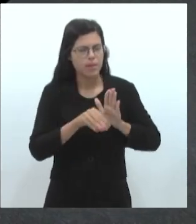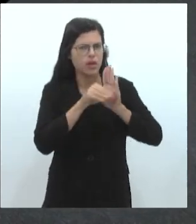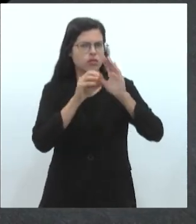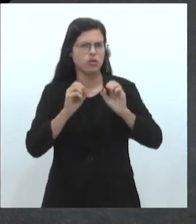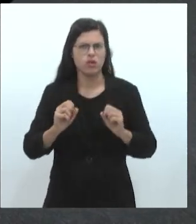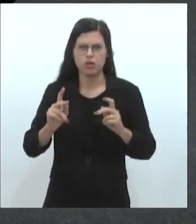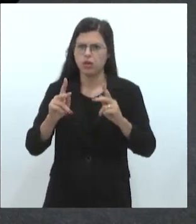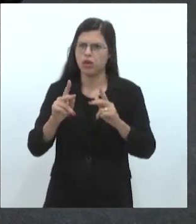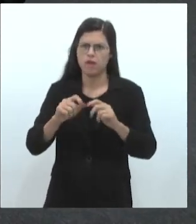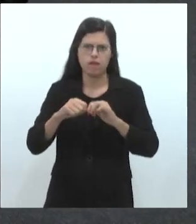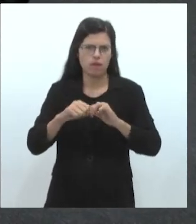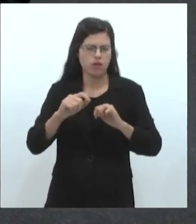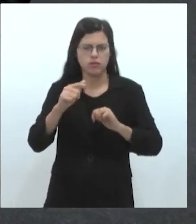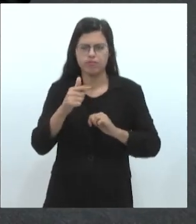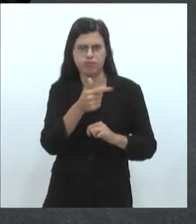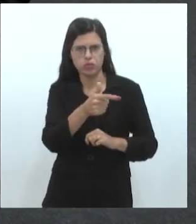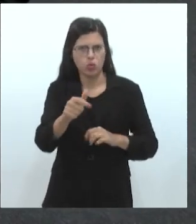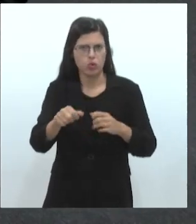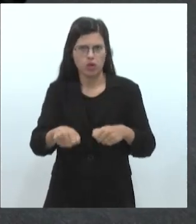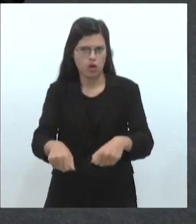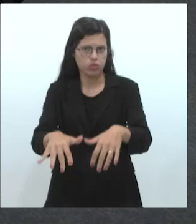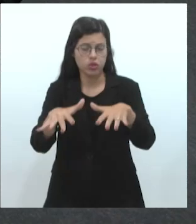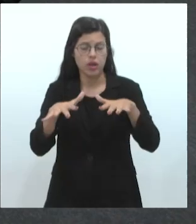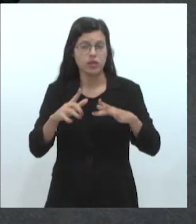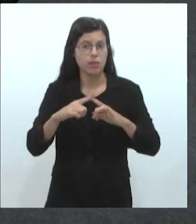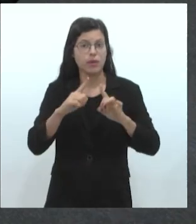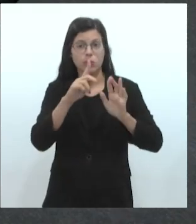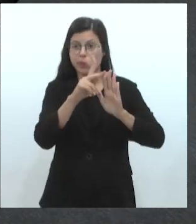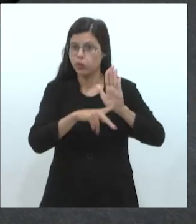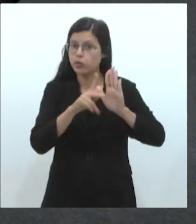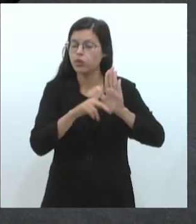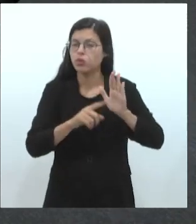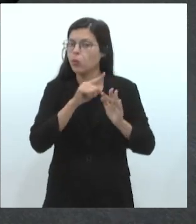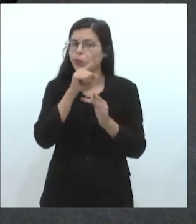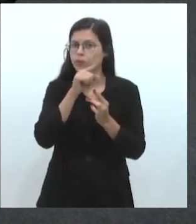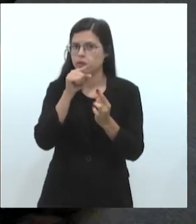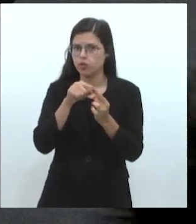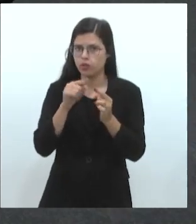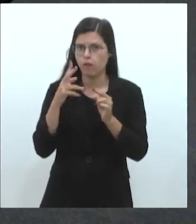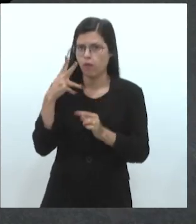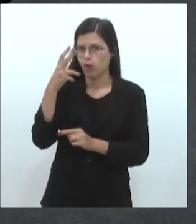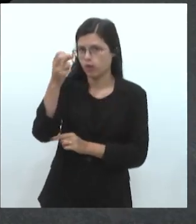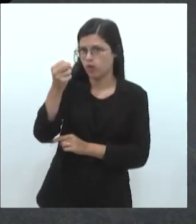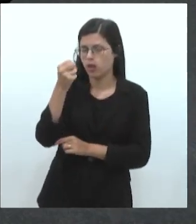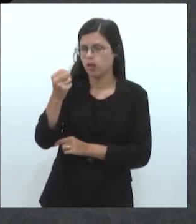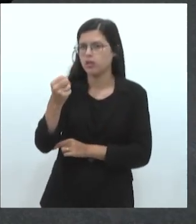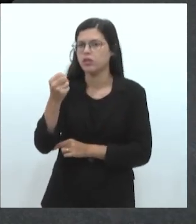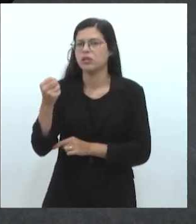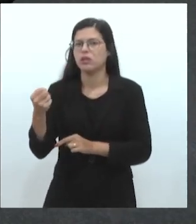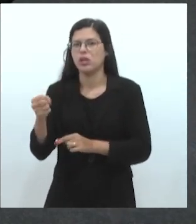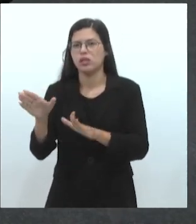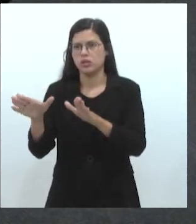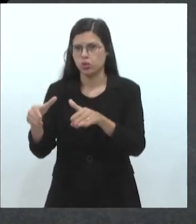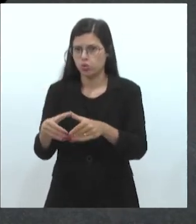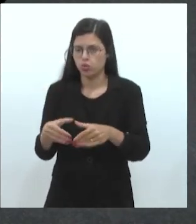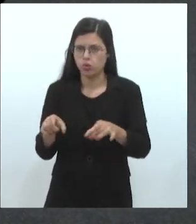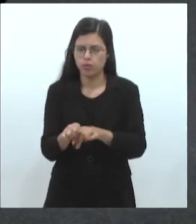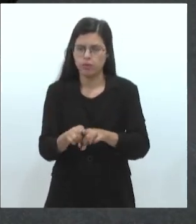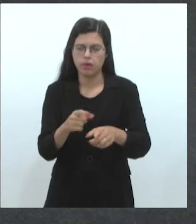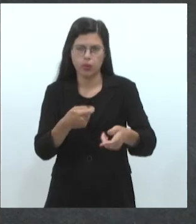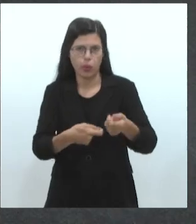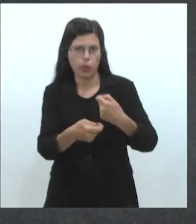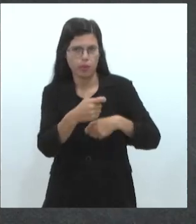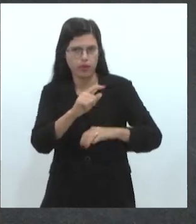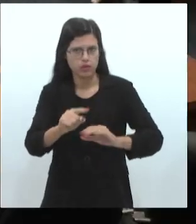outra audiência, mas então esse é o projeto, fortalecer as cooperativas, fortalecer a economia circular.